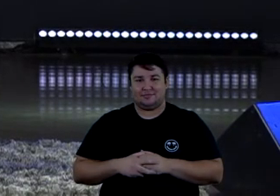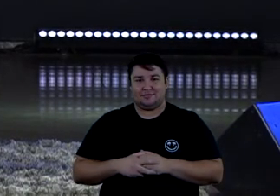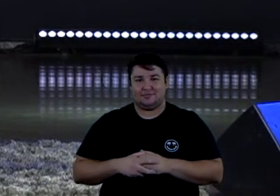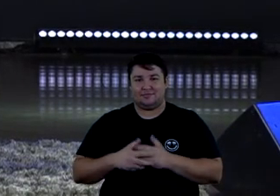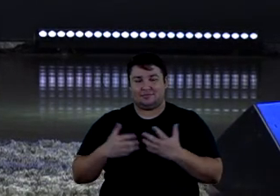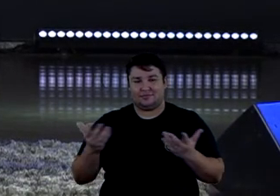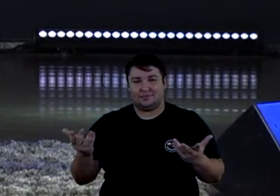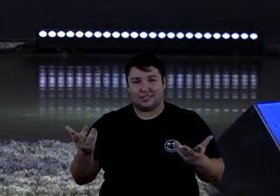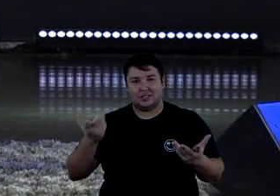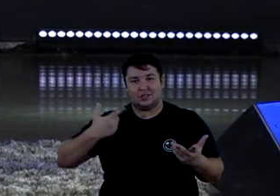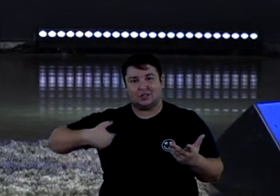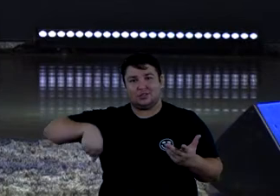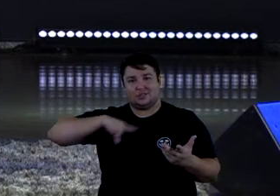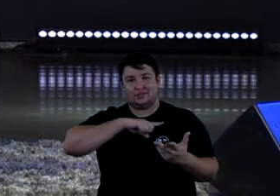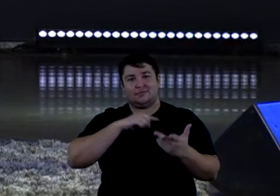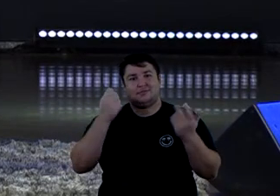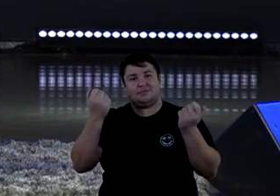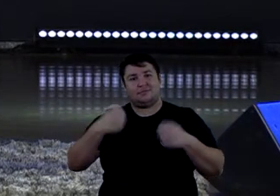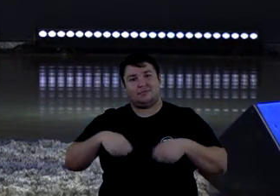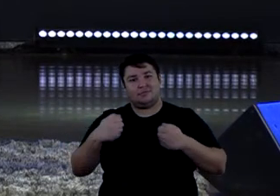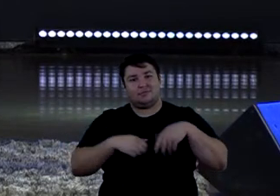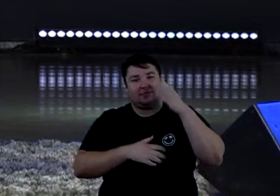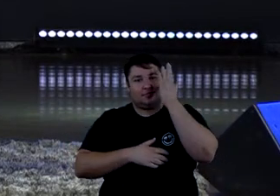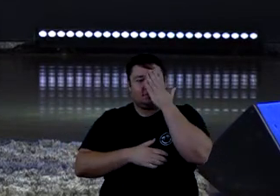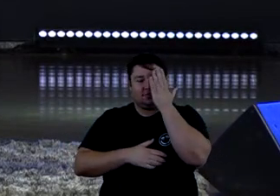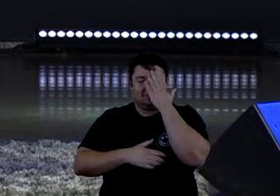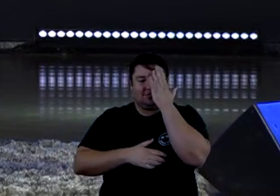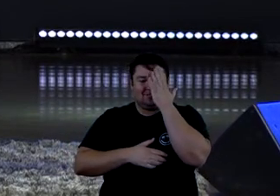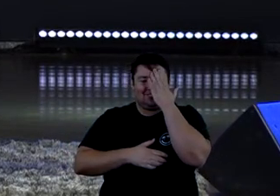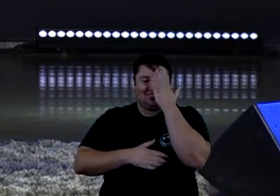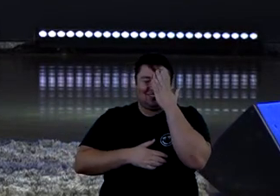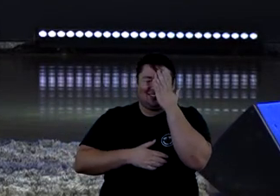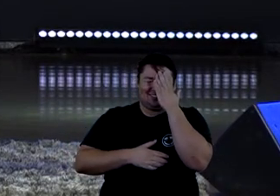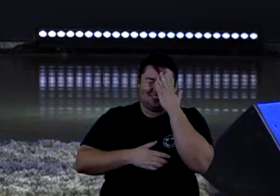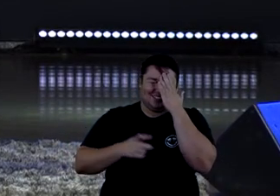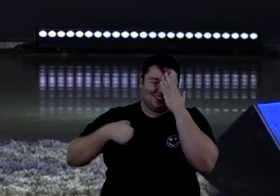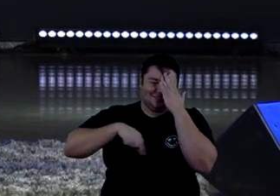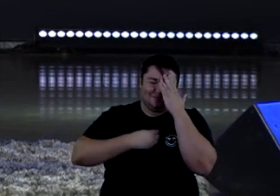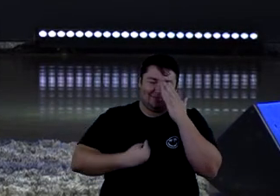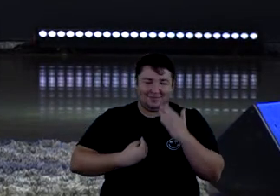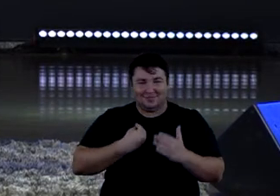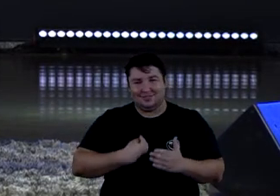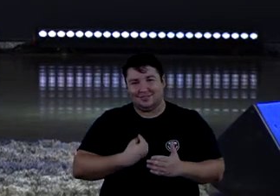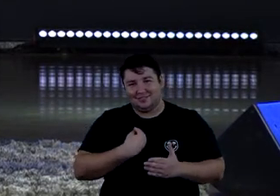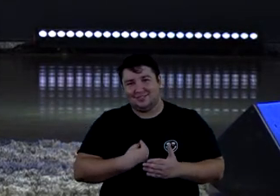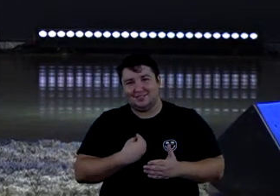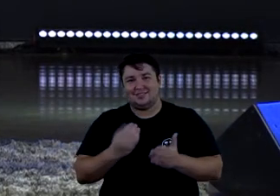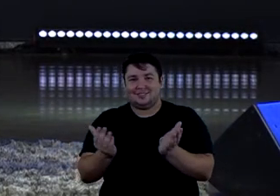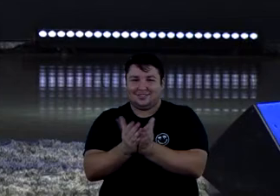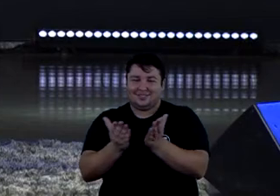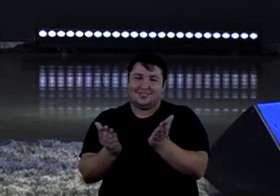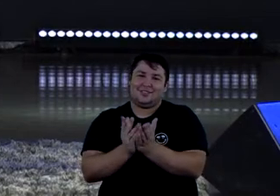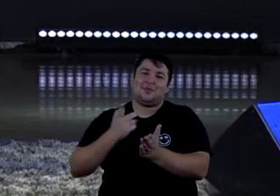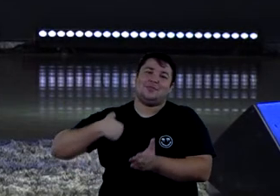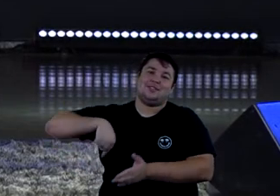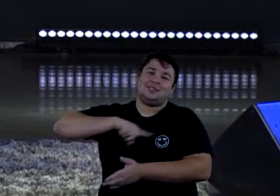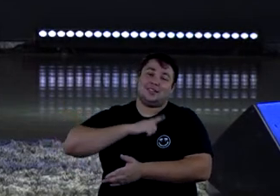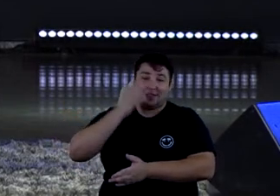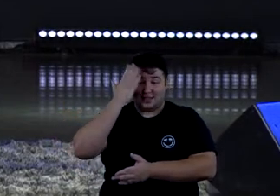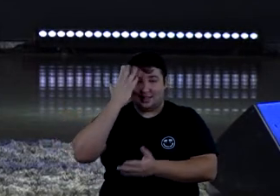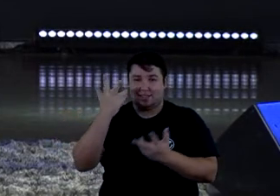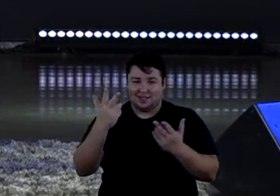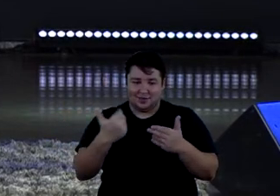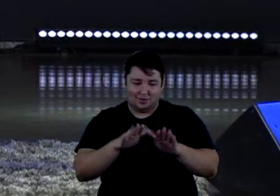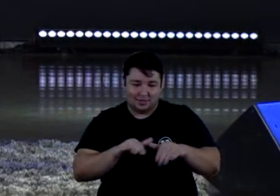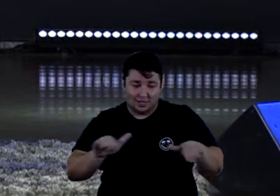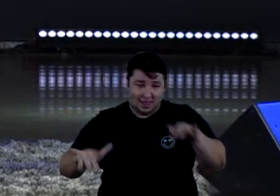nós precisamos entender que a nossa vida cristã, sim, nós nos convertemos, a própria Bíblia fala isso, nós somos como